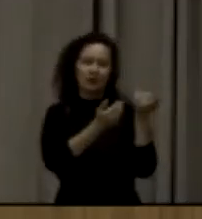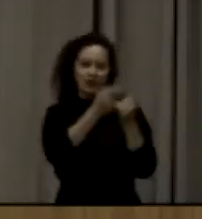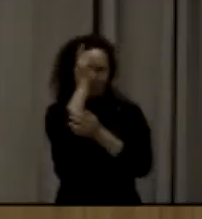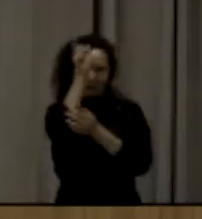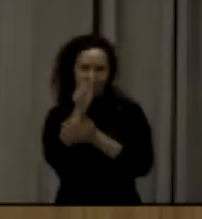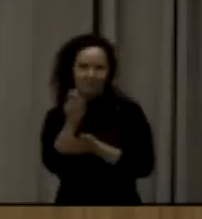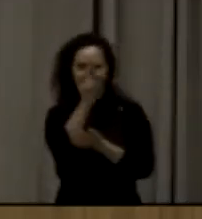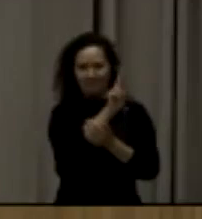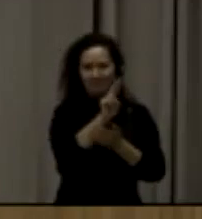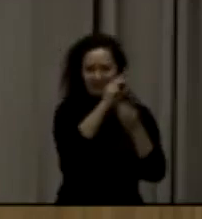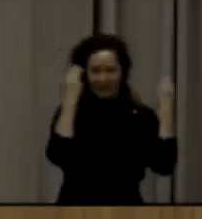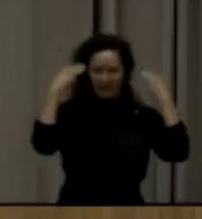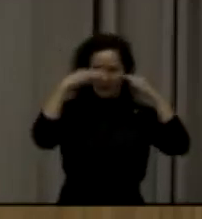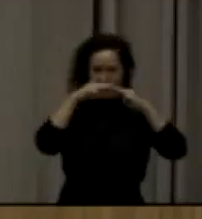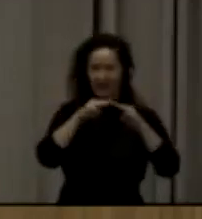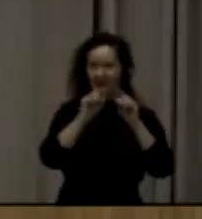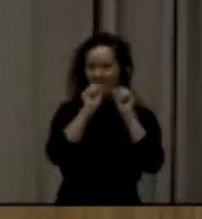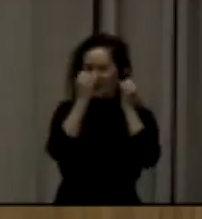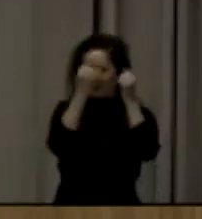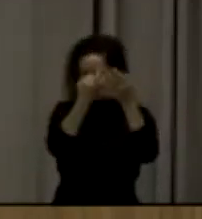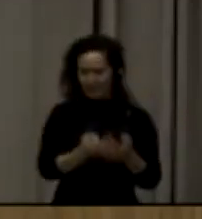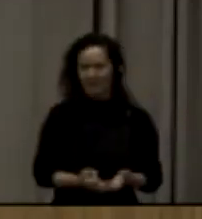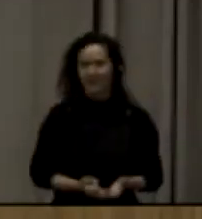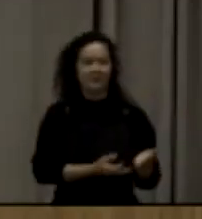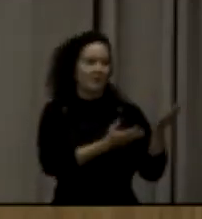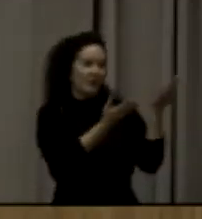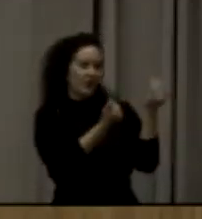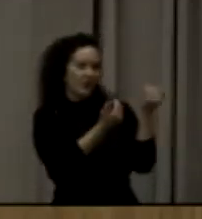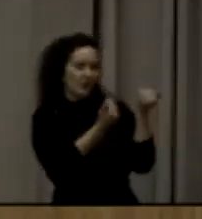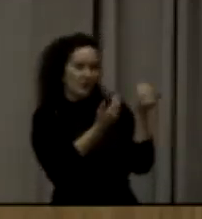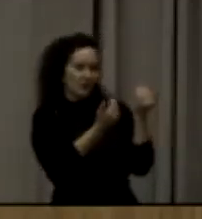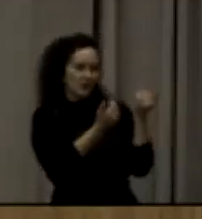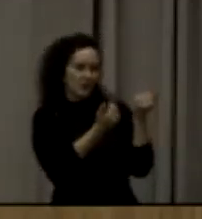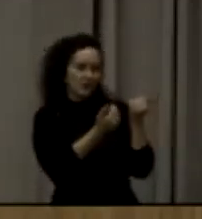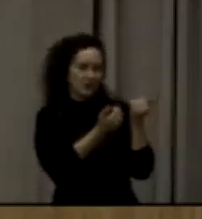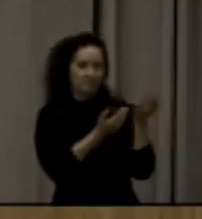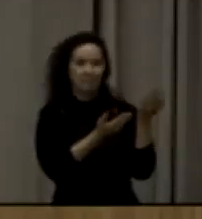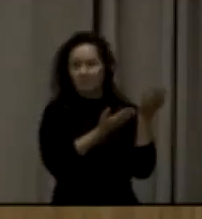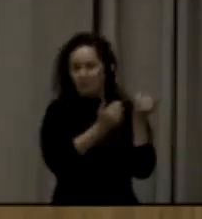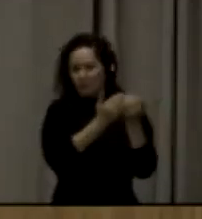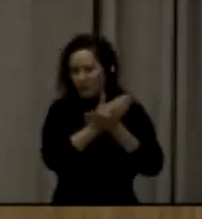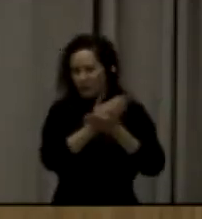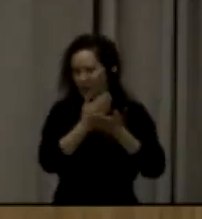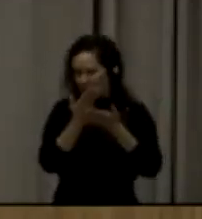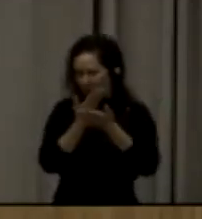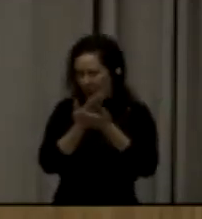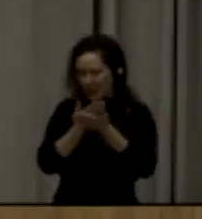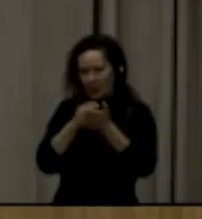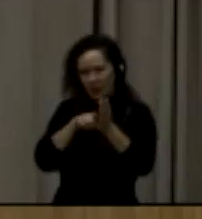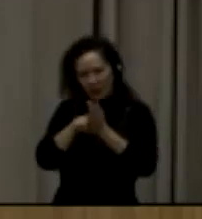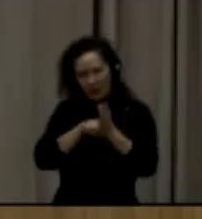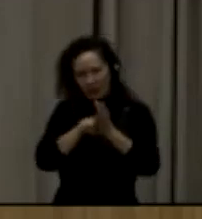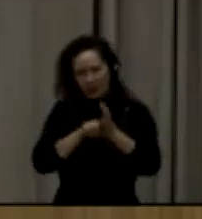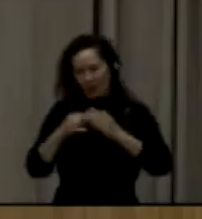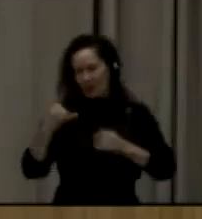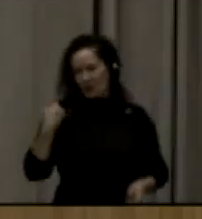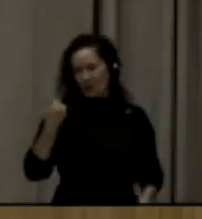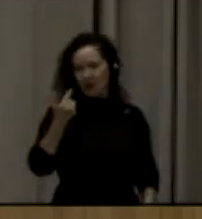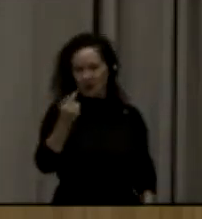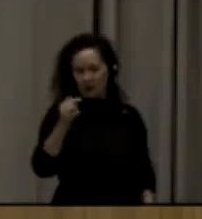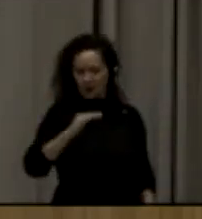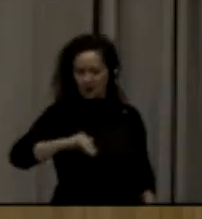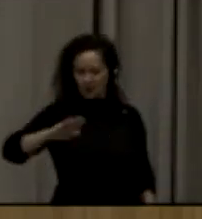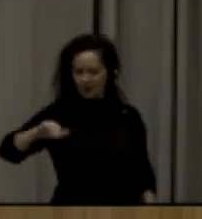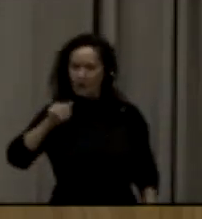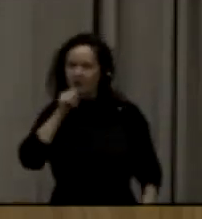é o seguinte: os jovenzinhos, aqueles que começam com 7 anos, desde